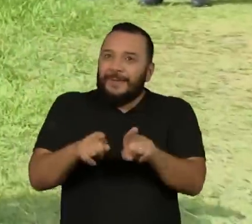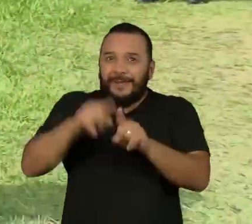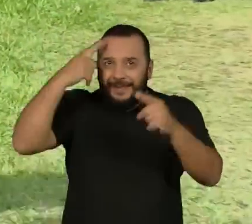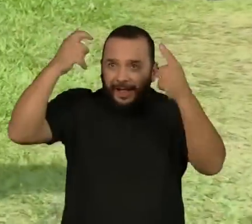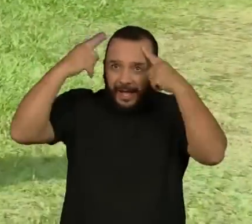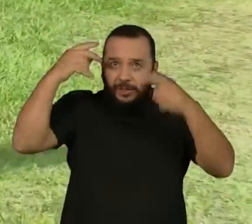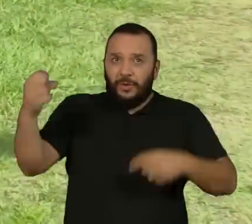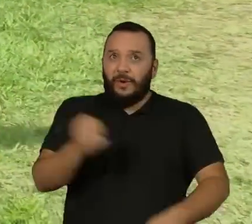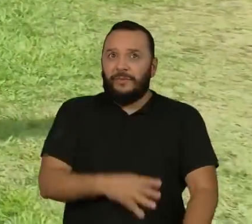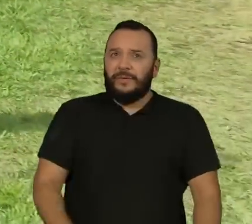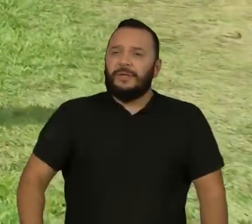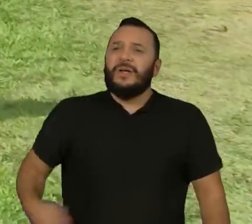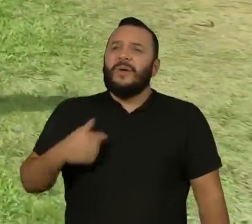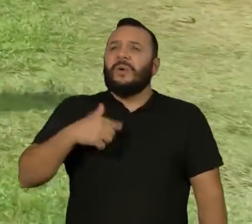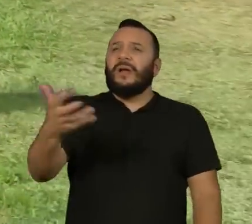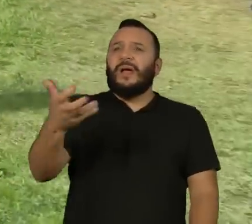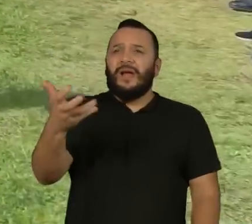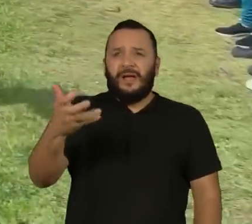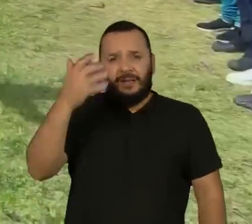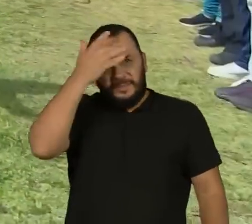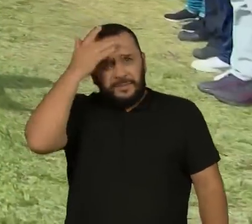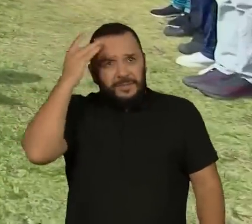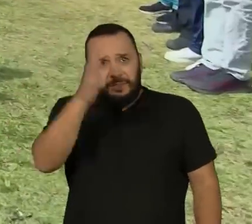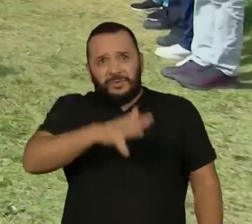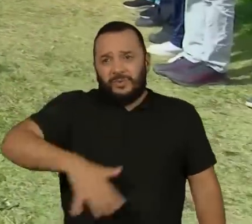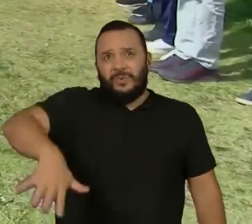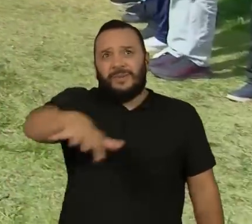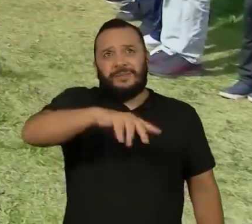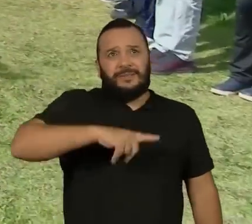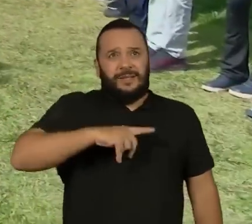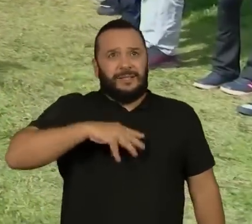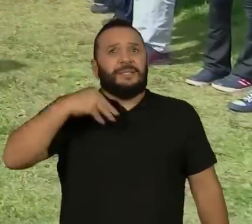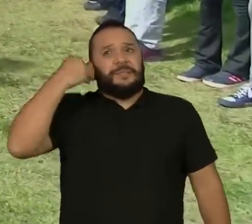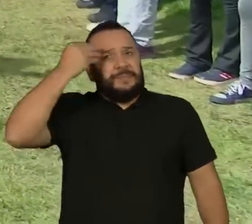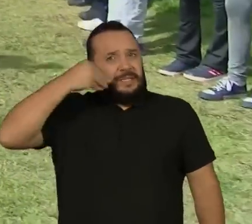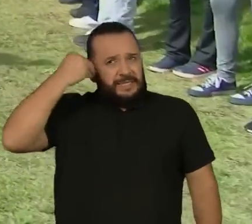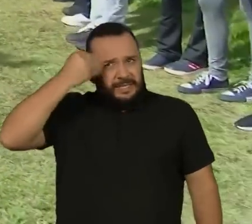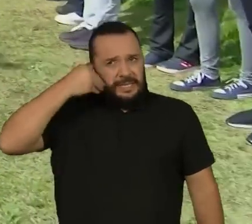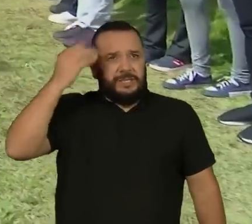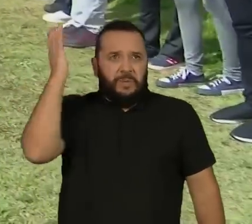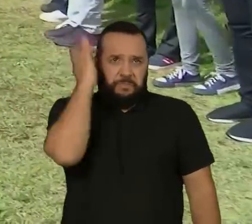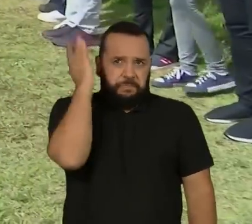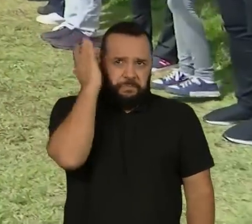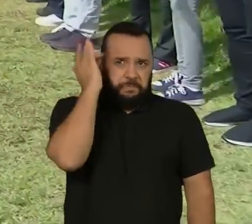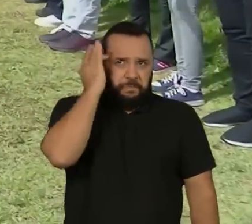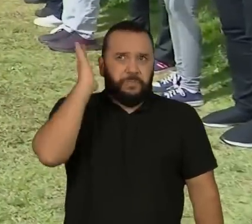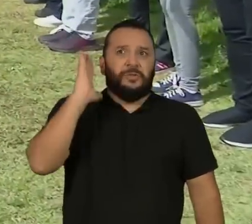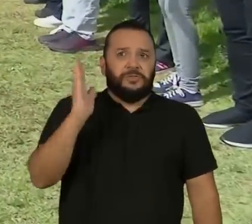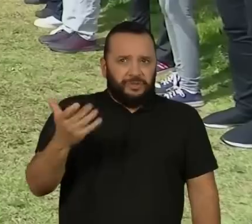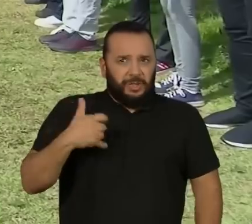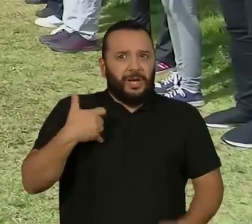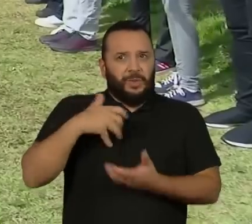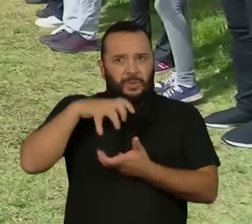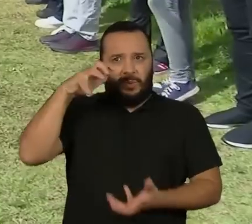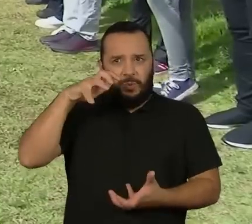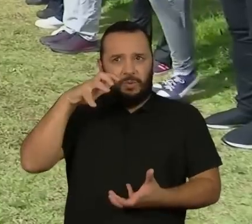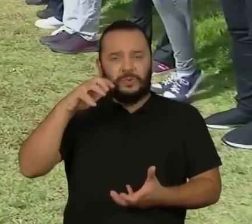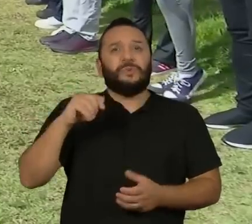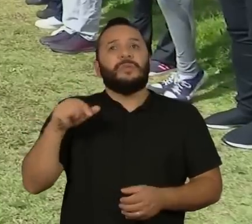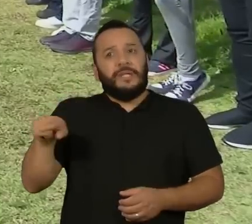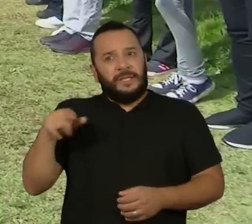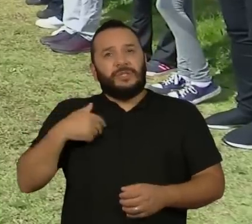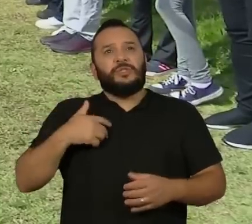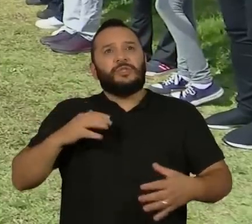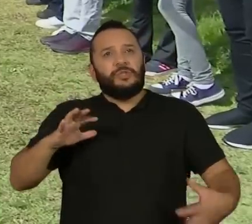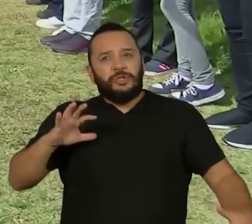eu quero? Que o nosso público, que tem um pouco mais de experiência, muito mais experiência, se una de uma